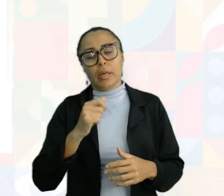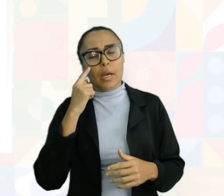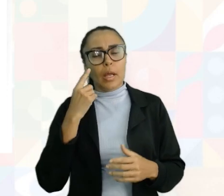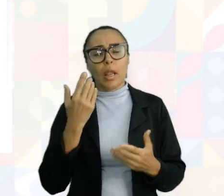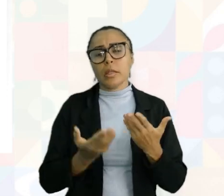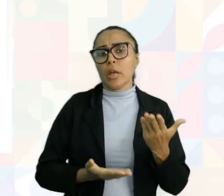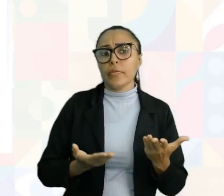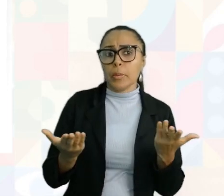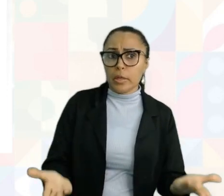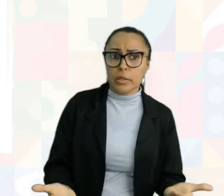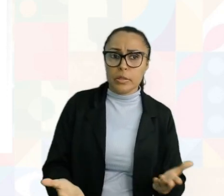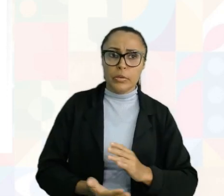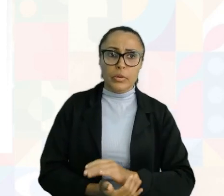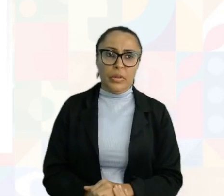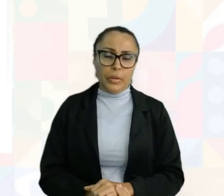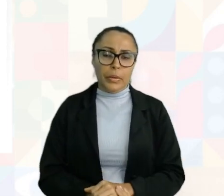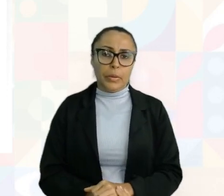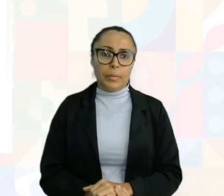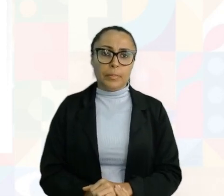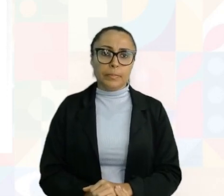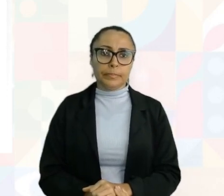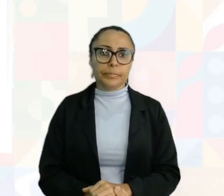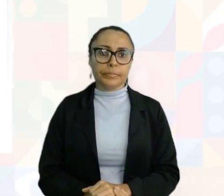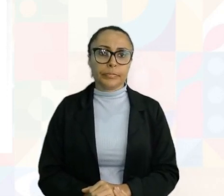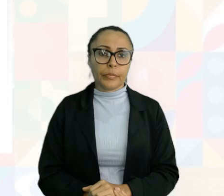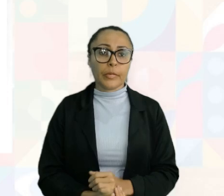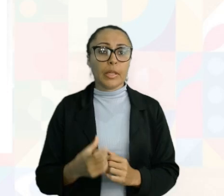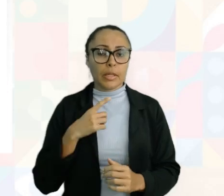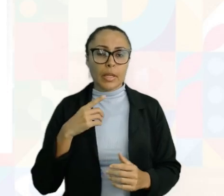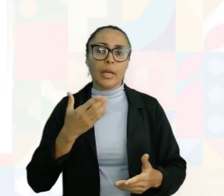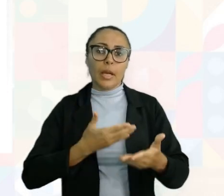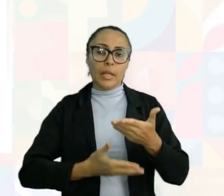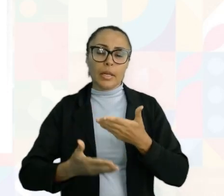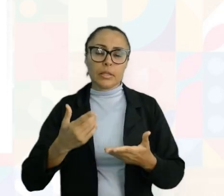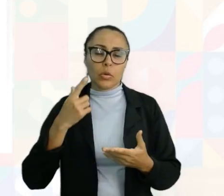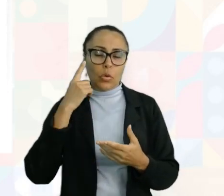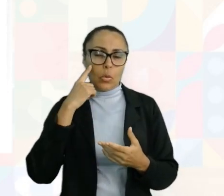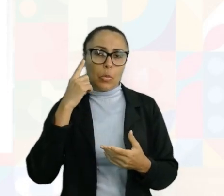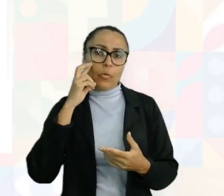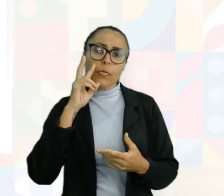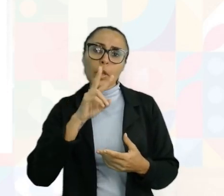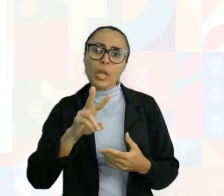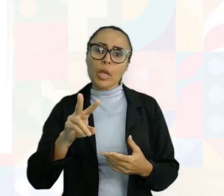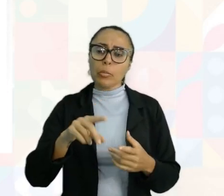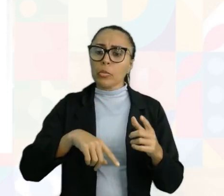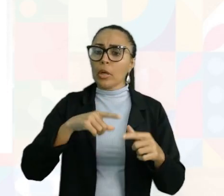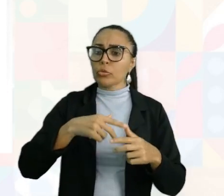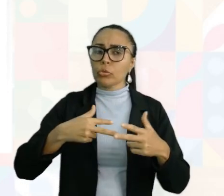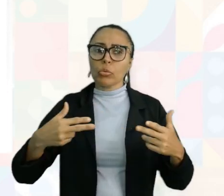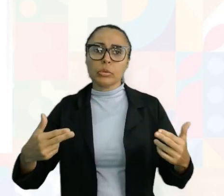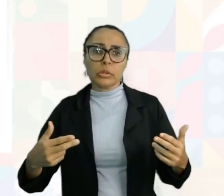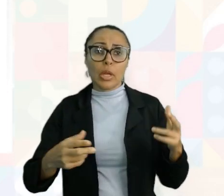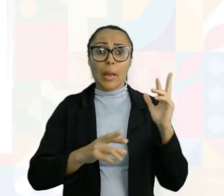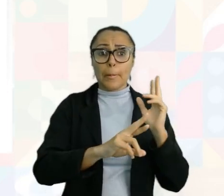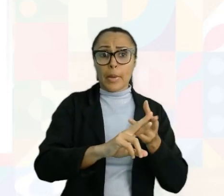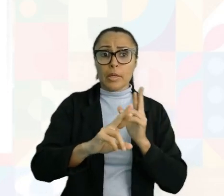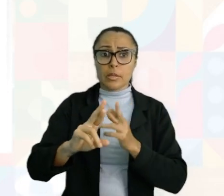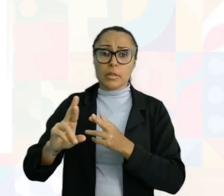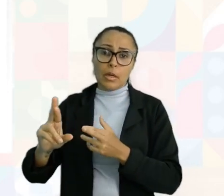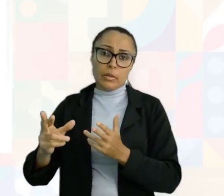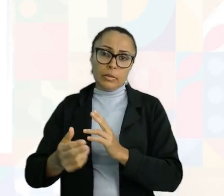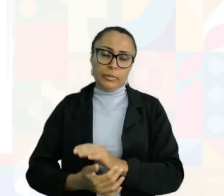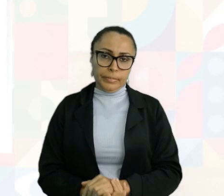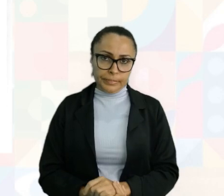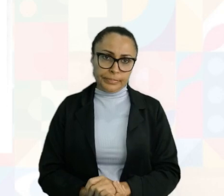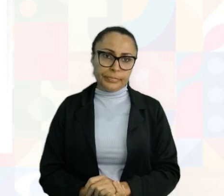isso. Como tem ali a ideia de projeção está relacionada em como enxergamos as coisas e como elas podem ser representadas sobre um plano.